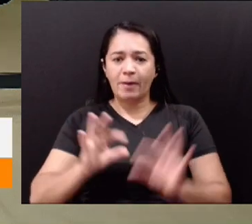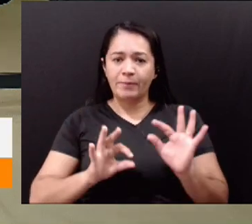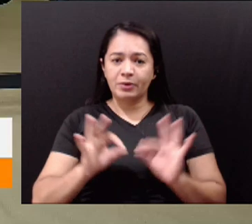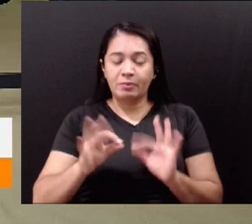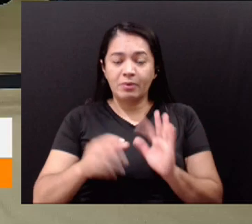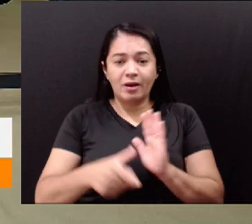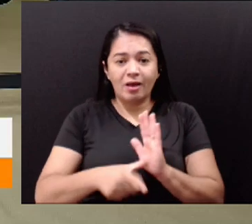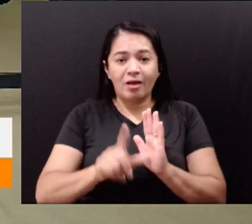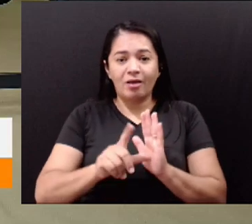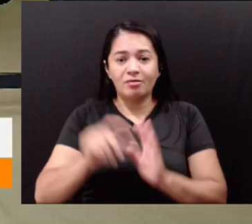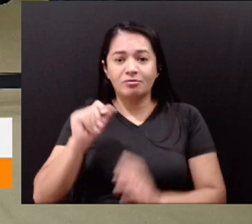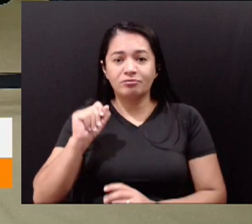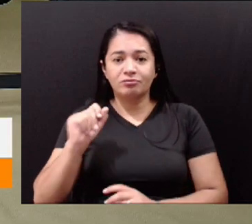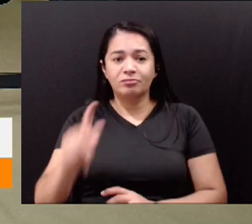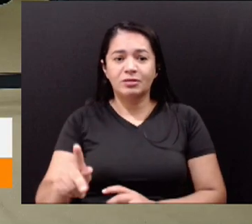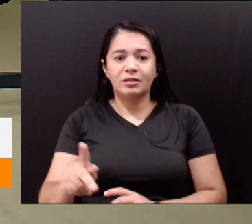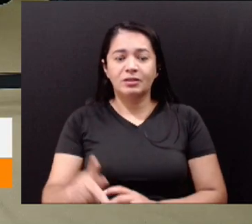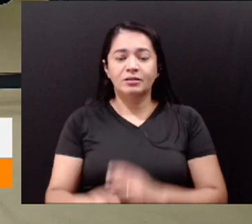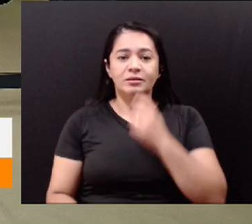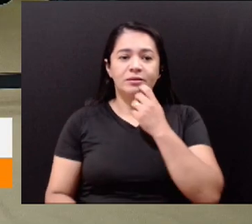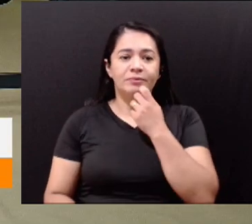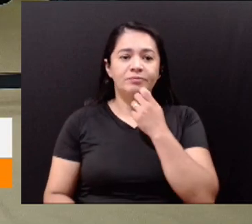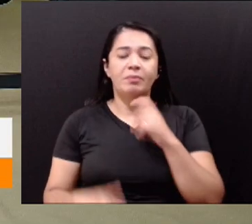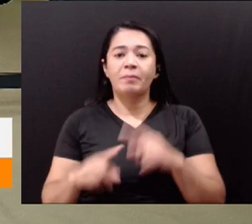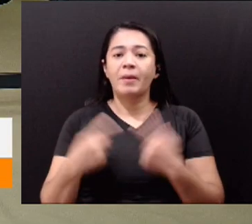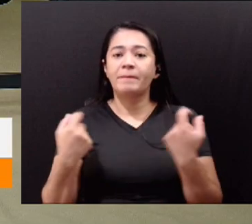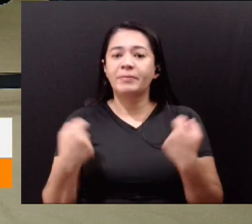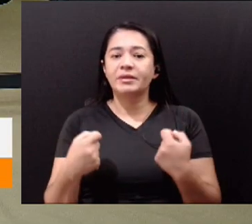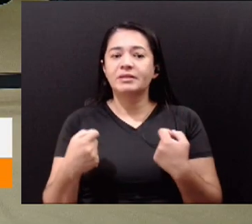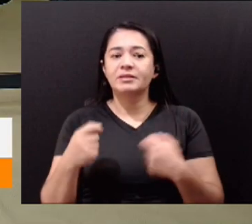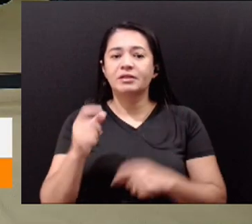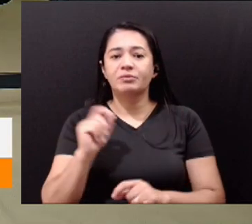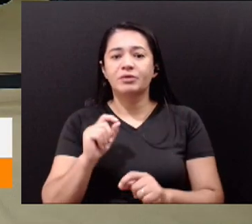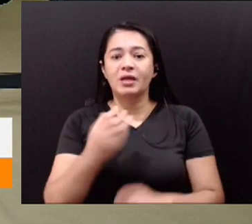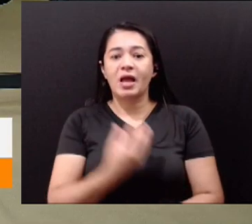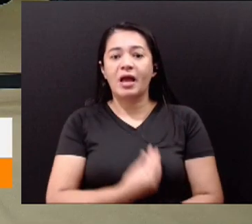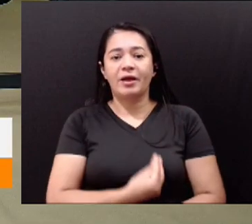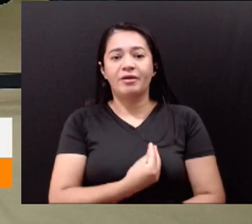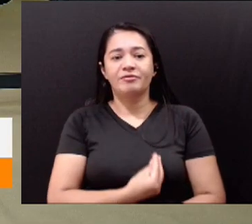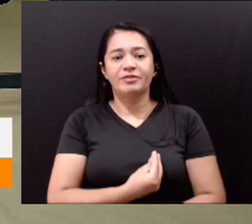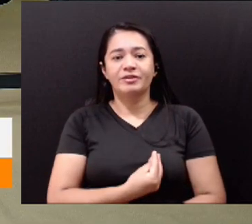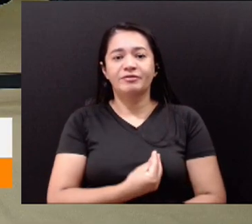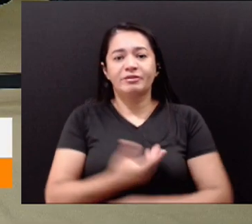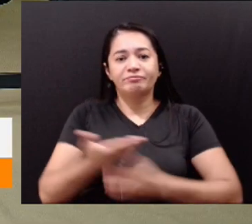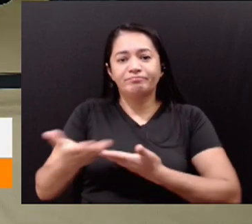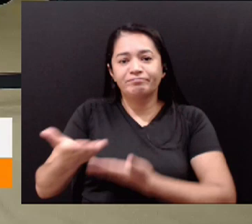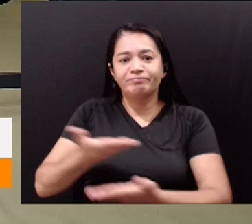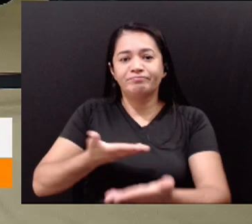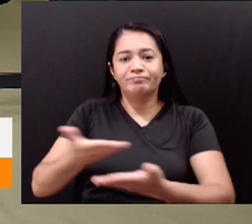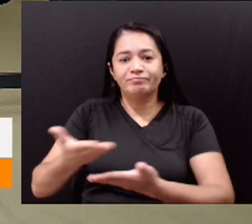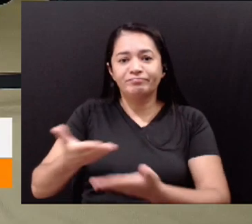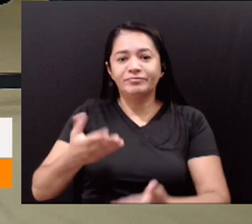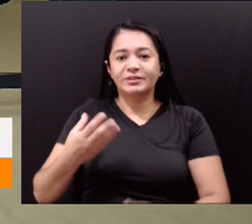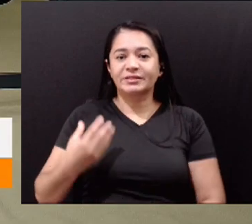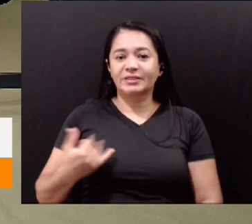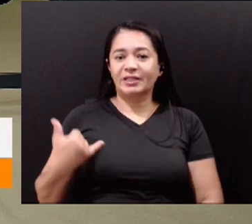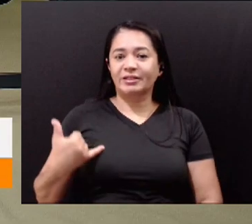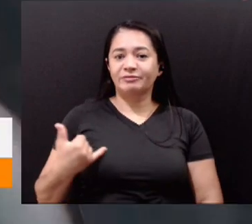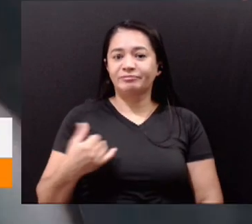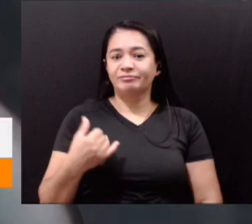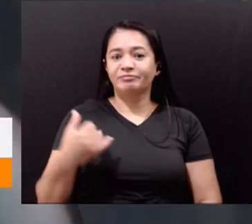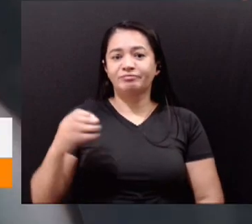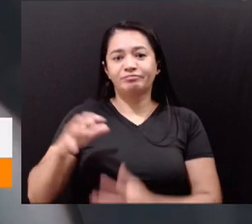sobre a preparação para a vida e o convívio social no envelhecimento, né? Sim, sem dúvida.